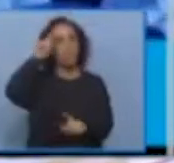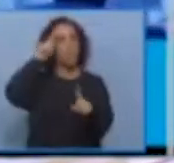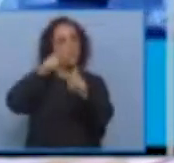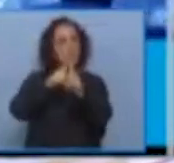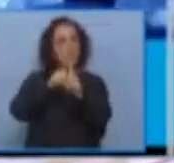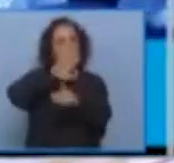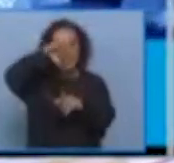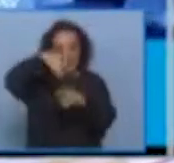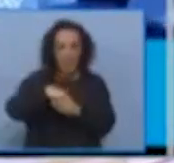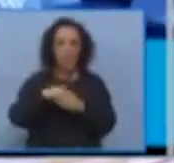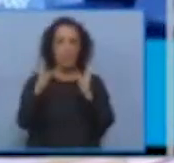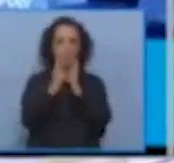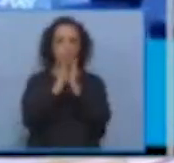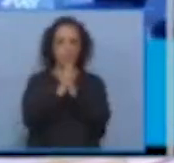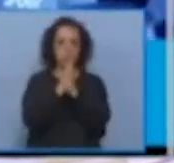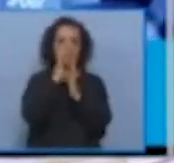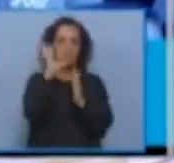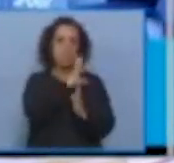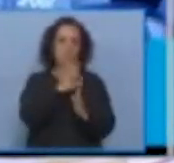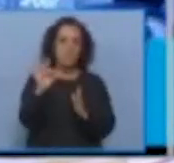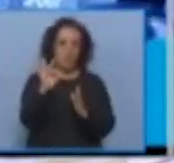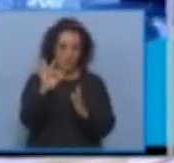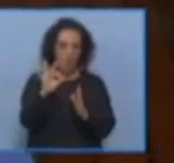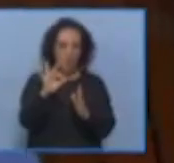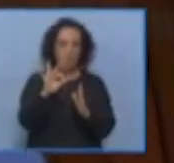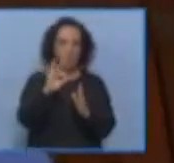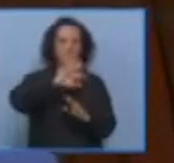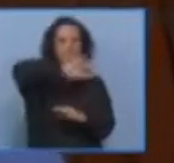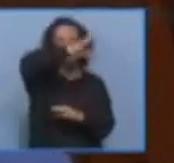tenta a comunhão absoluta com aquilo que são indicações